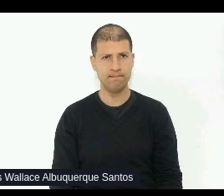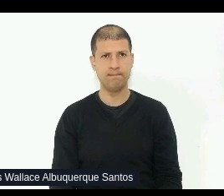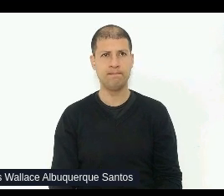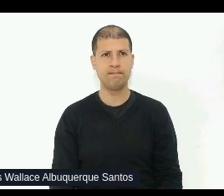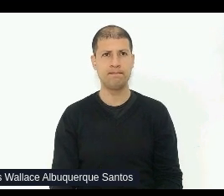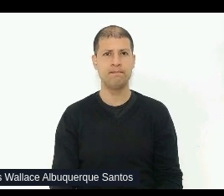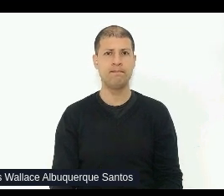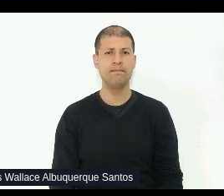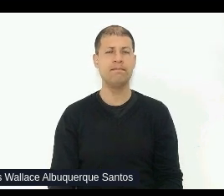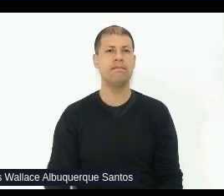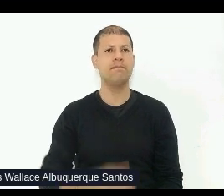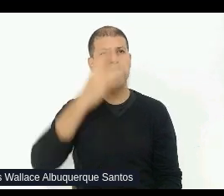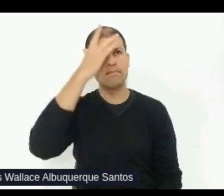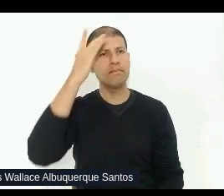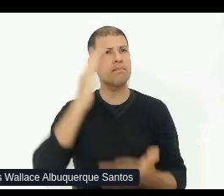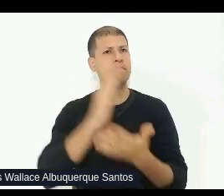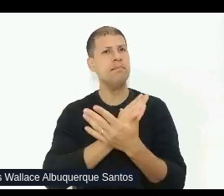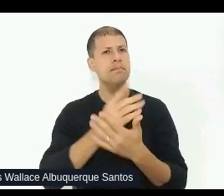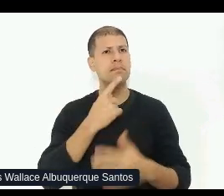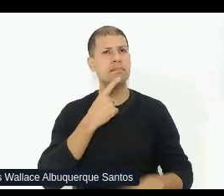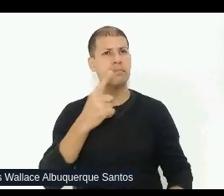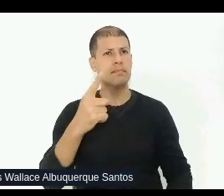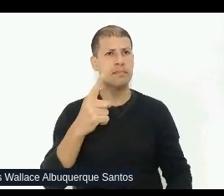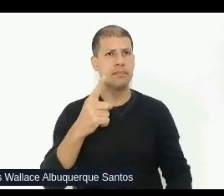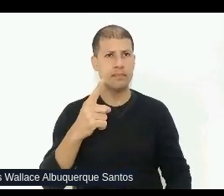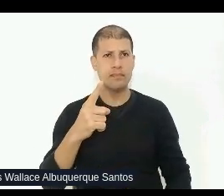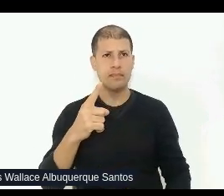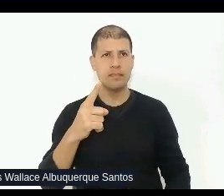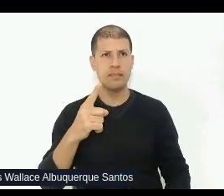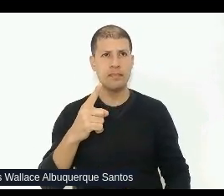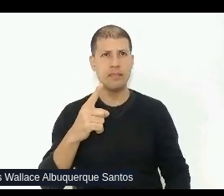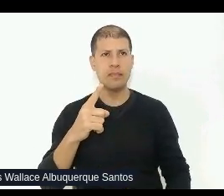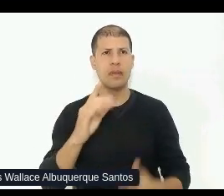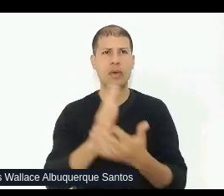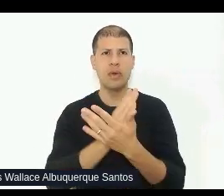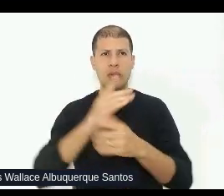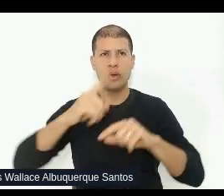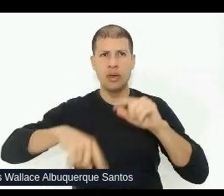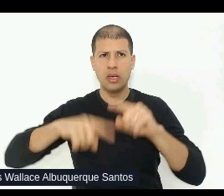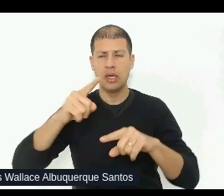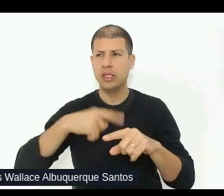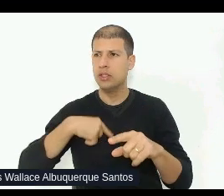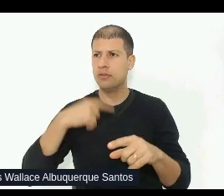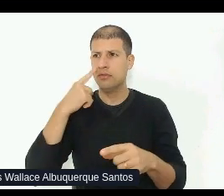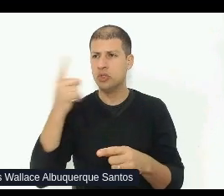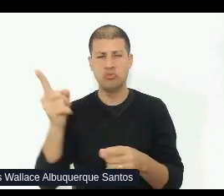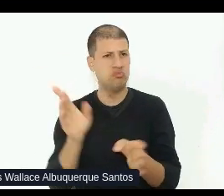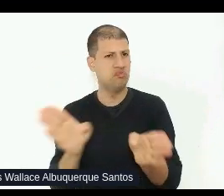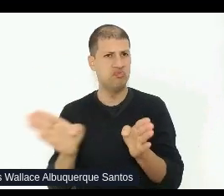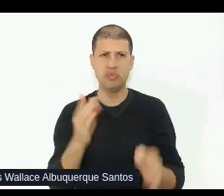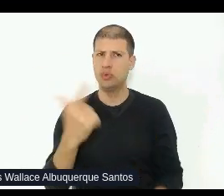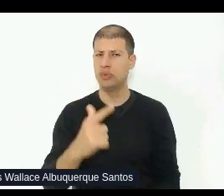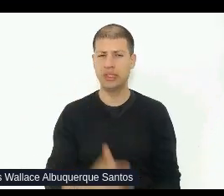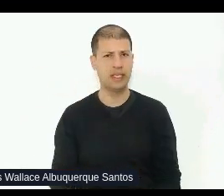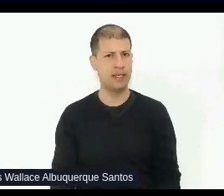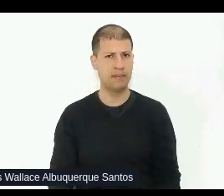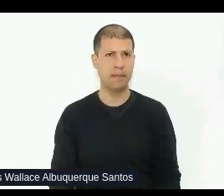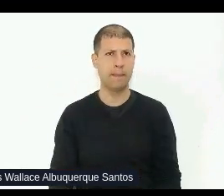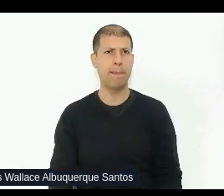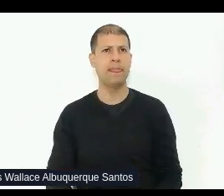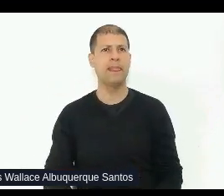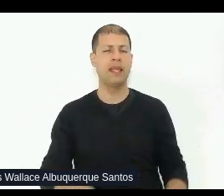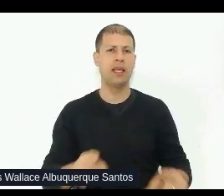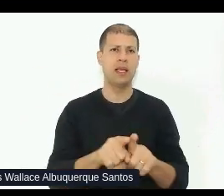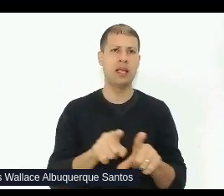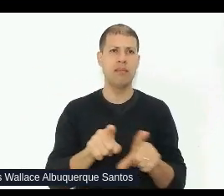Algumas pessoas me falaram na época para usar algumas outras ferramentas também que não eram acessíveis. E até depois de fazer